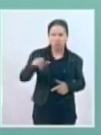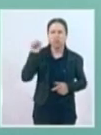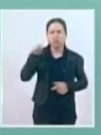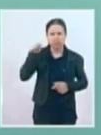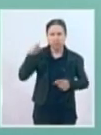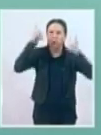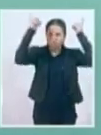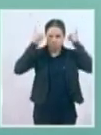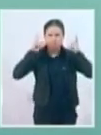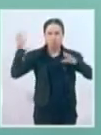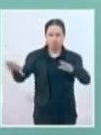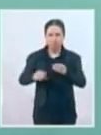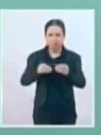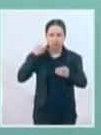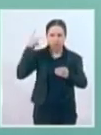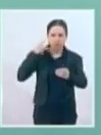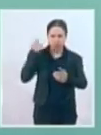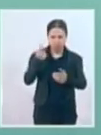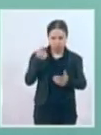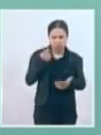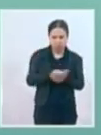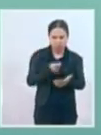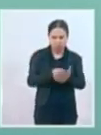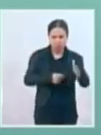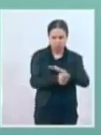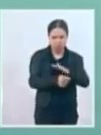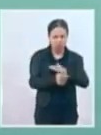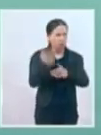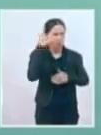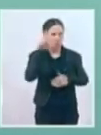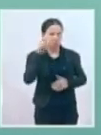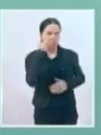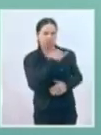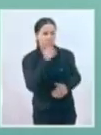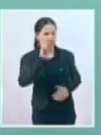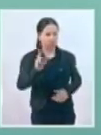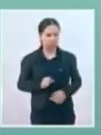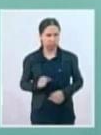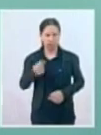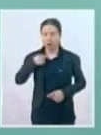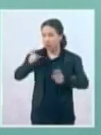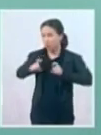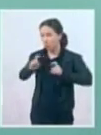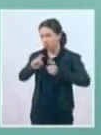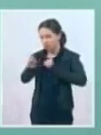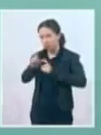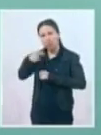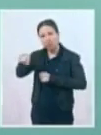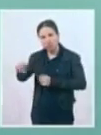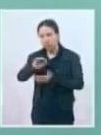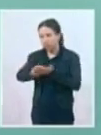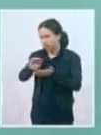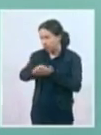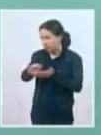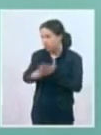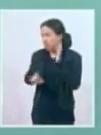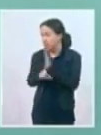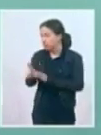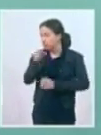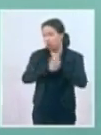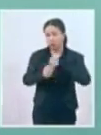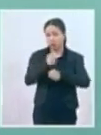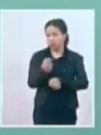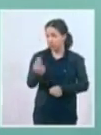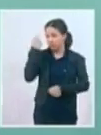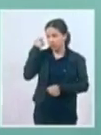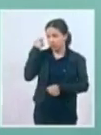não, ele não mandou. Aí eu fui na outra reunião, procurei a secretaria e disse, a emenda foi direcionada, inclusive no ano passado, no